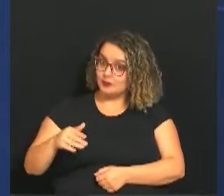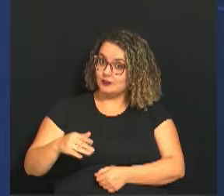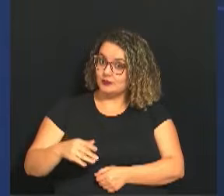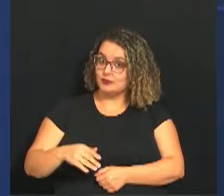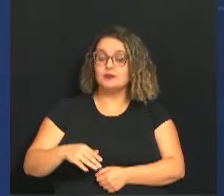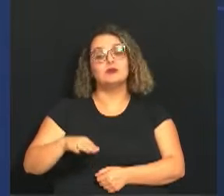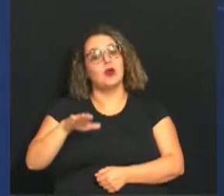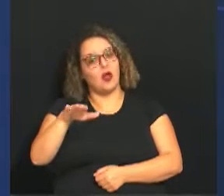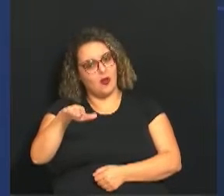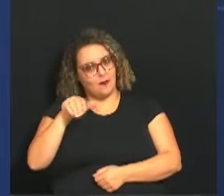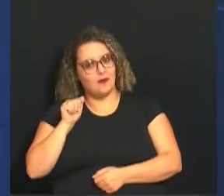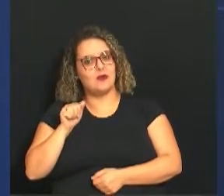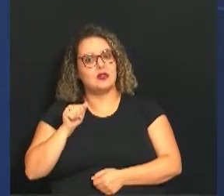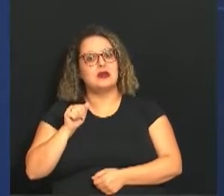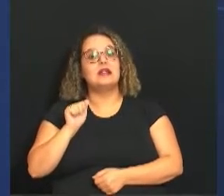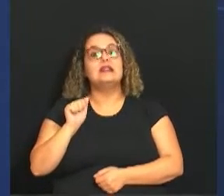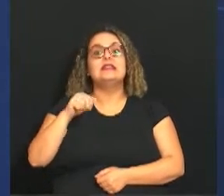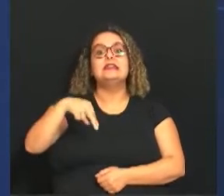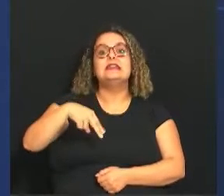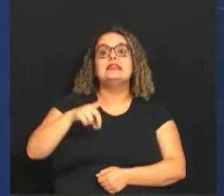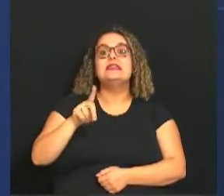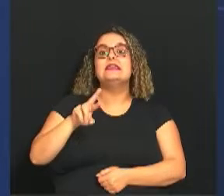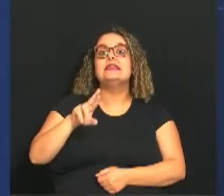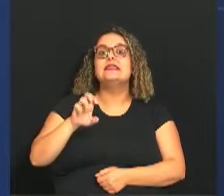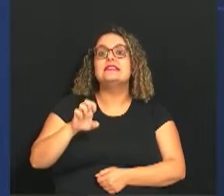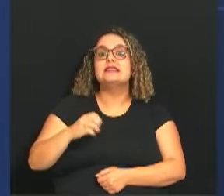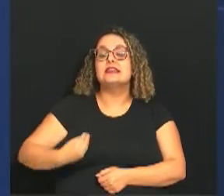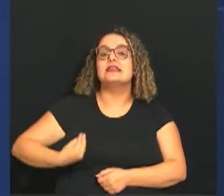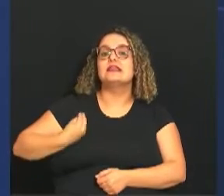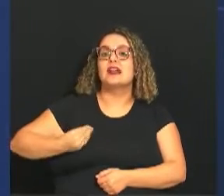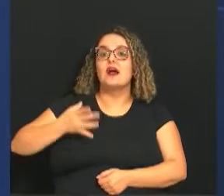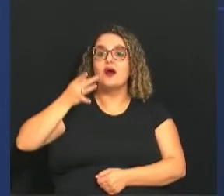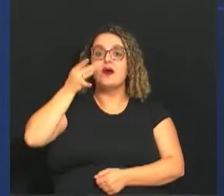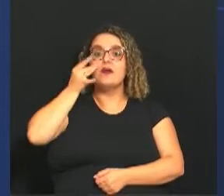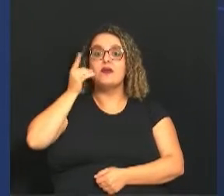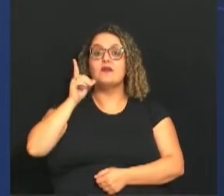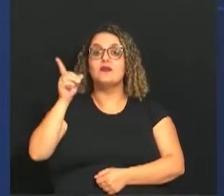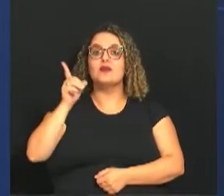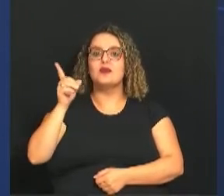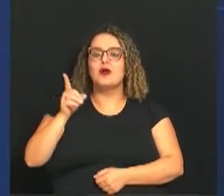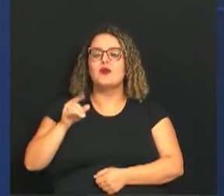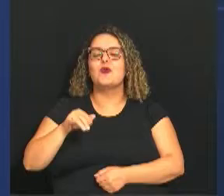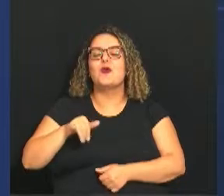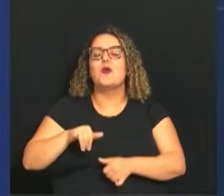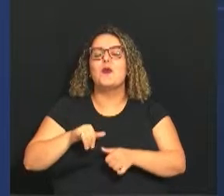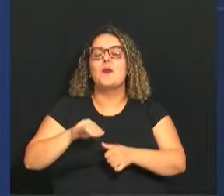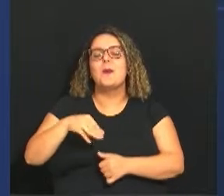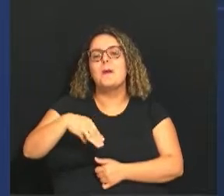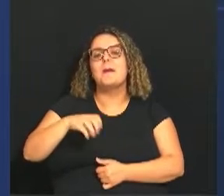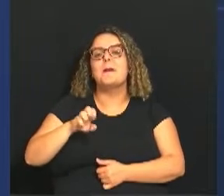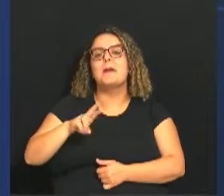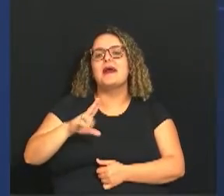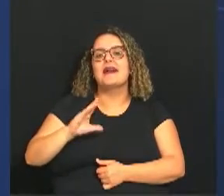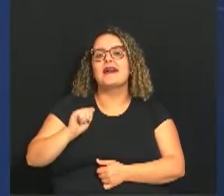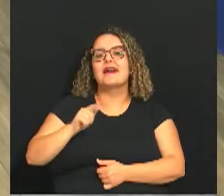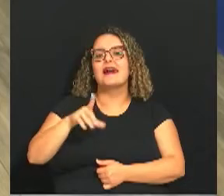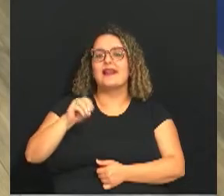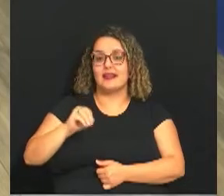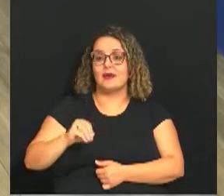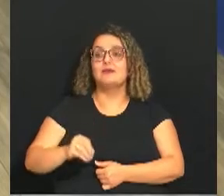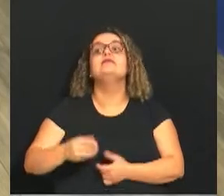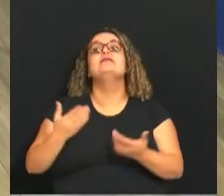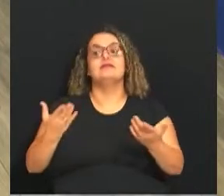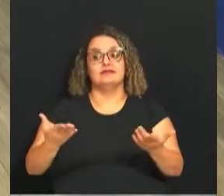nosso repórter André Aranha, que está ao vivo no Mercadão, aqui na cidade de Campinas, e tem as